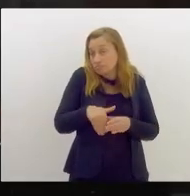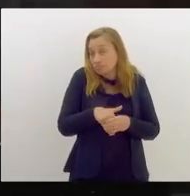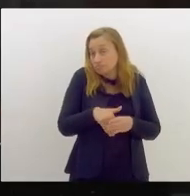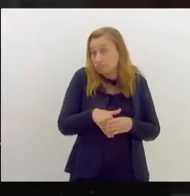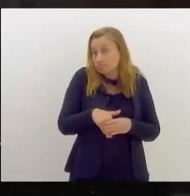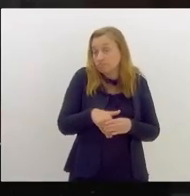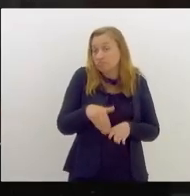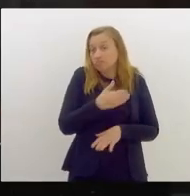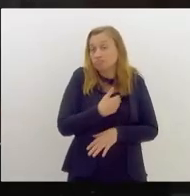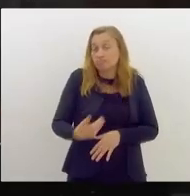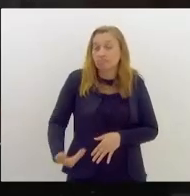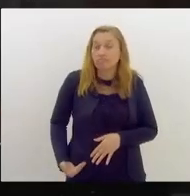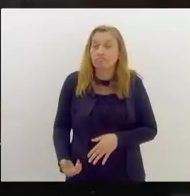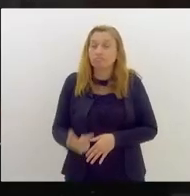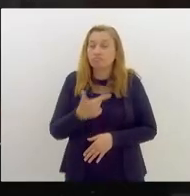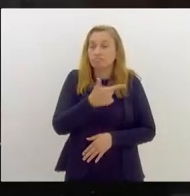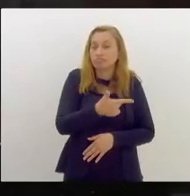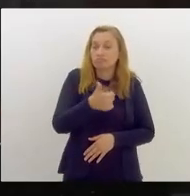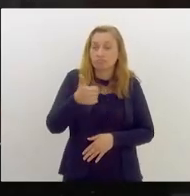21